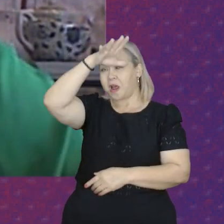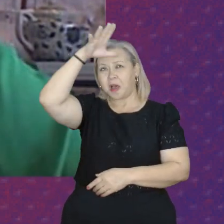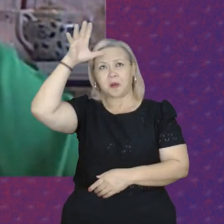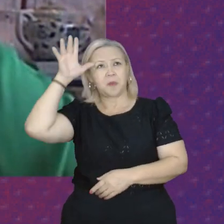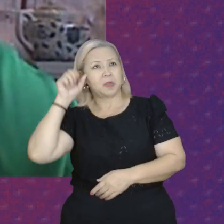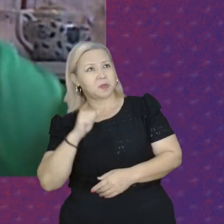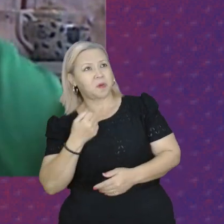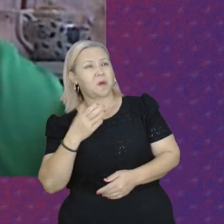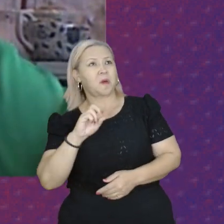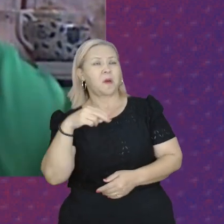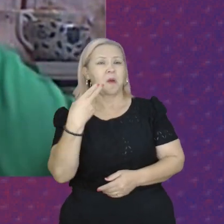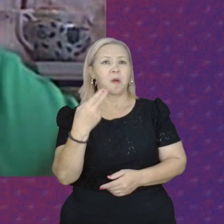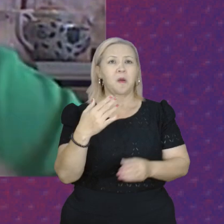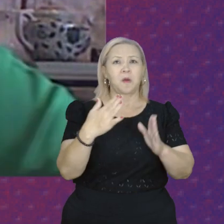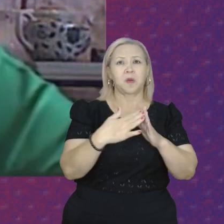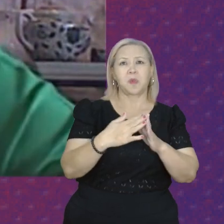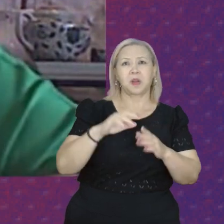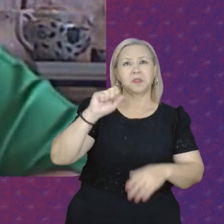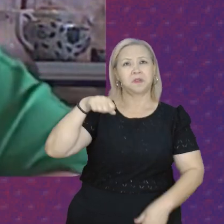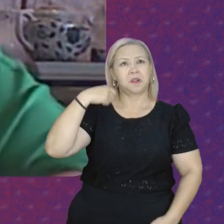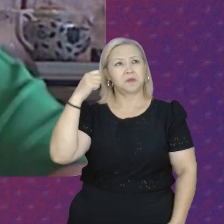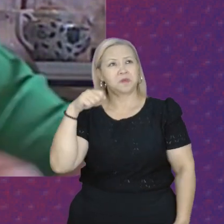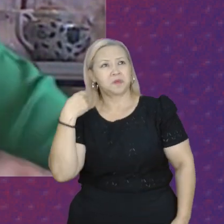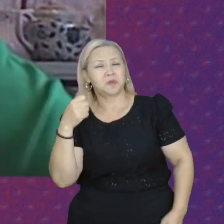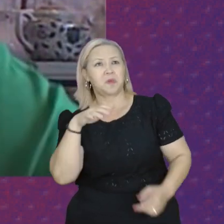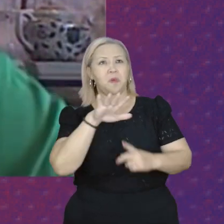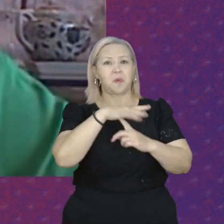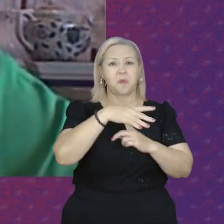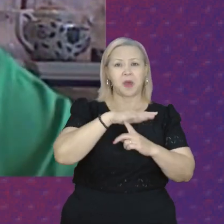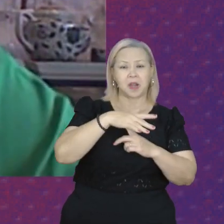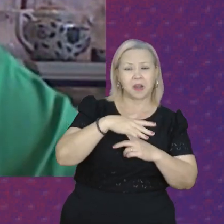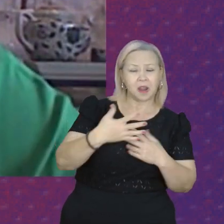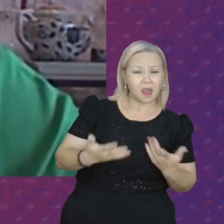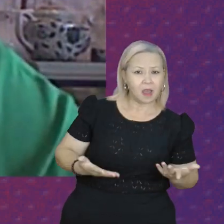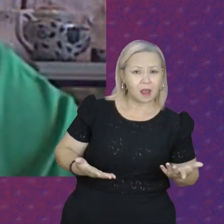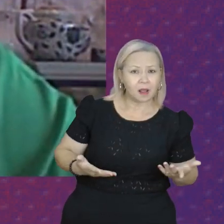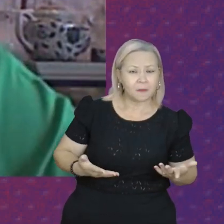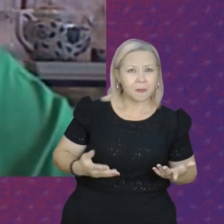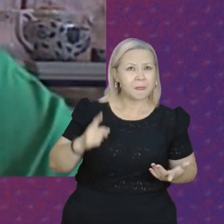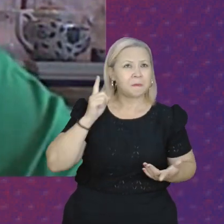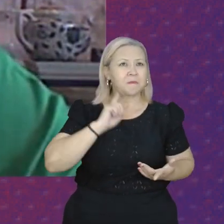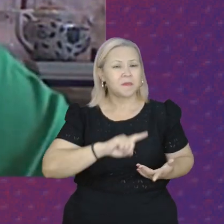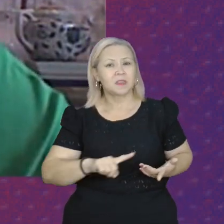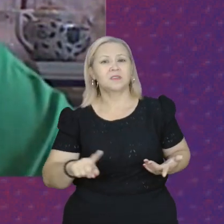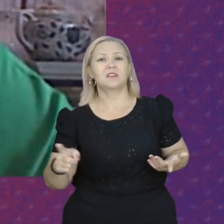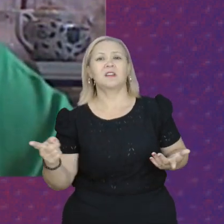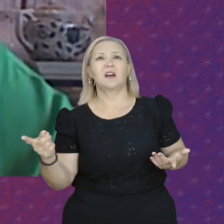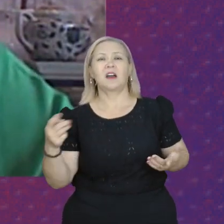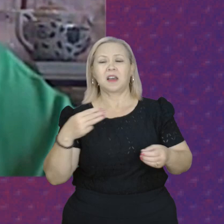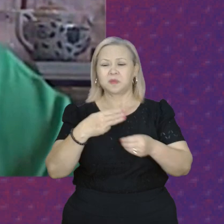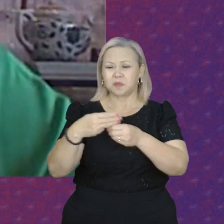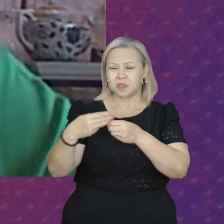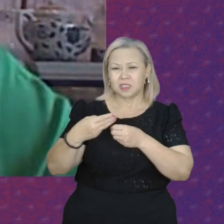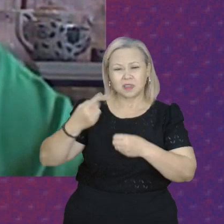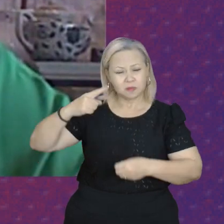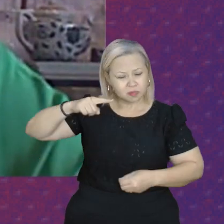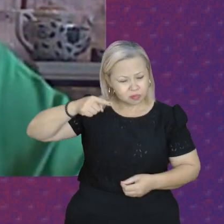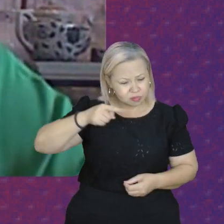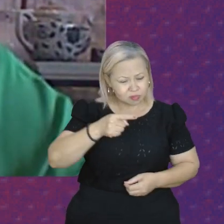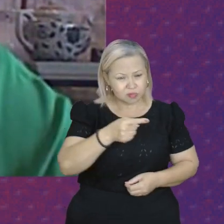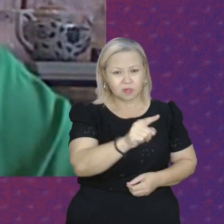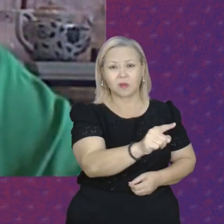mora aqui no Rio Grande do Sul, no Paraná, não é, em Minas Gerais, em municípios tão